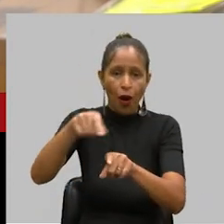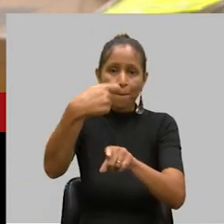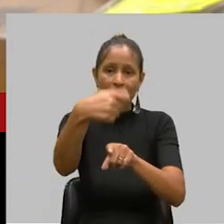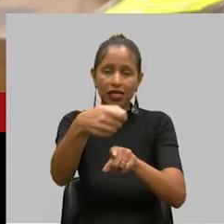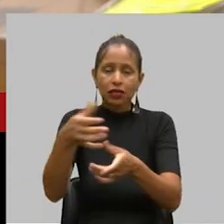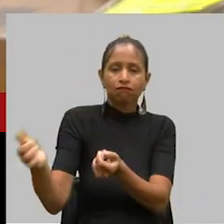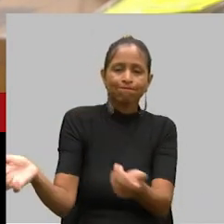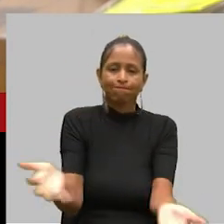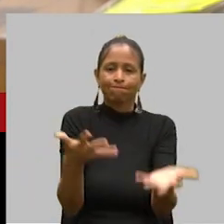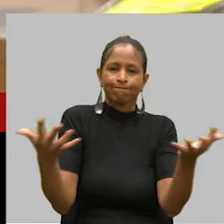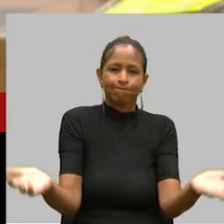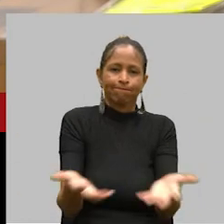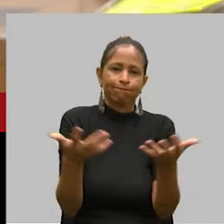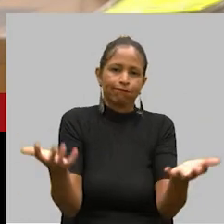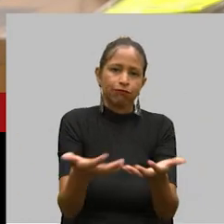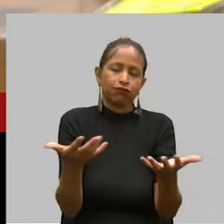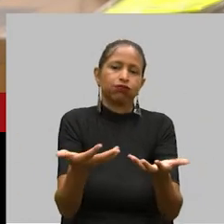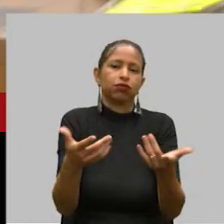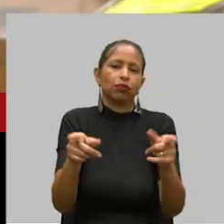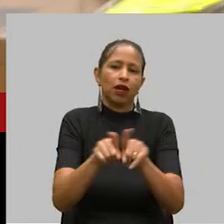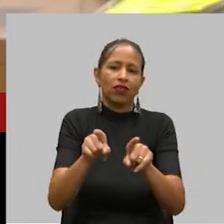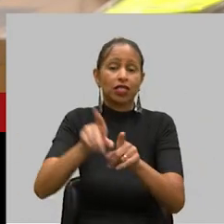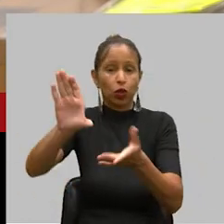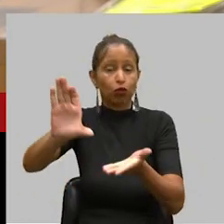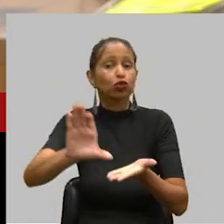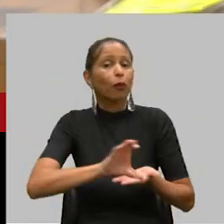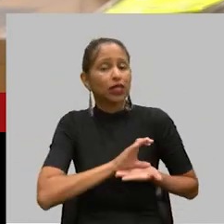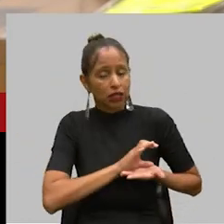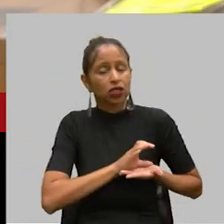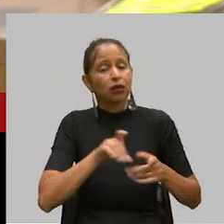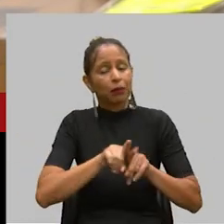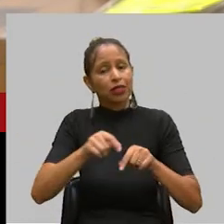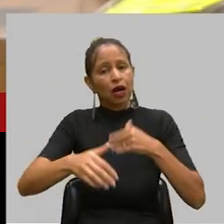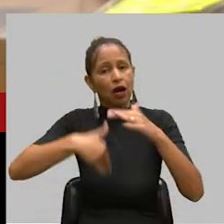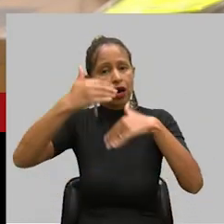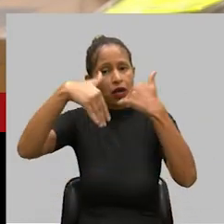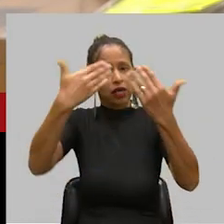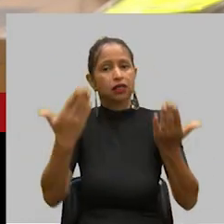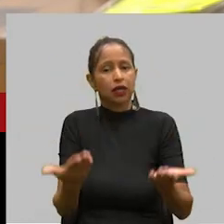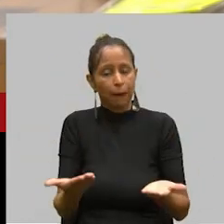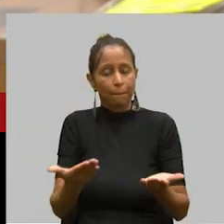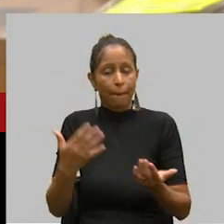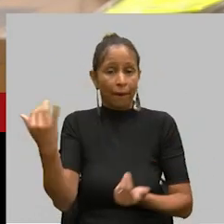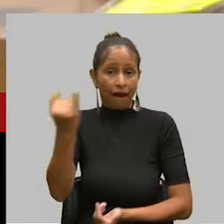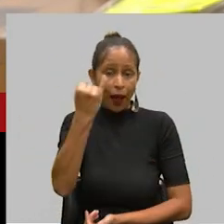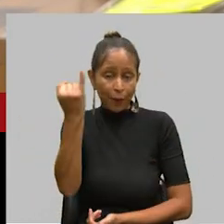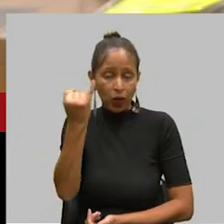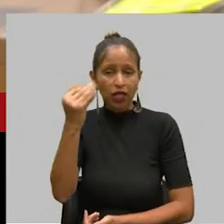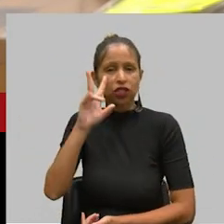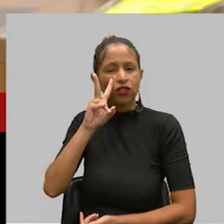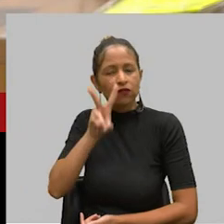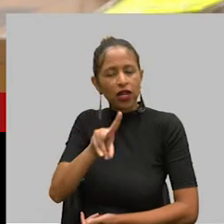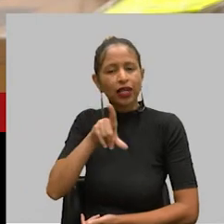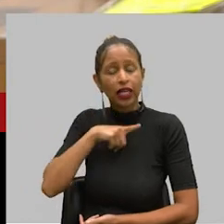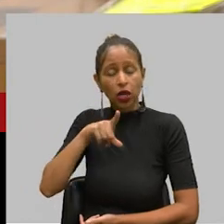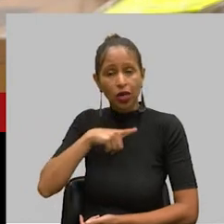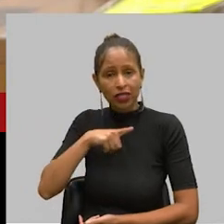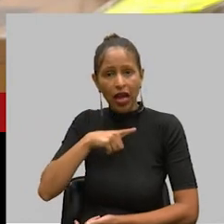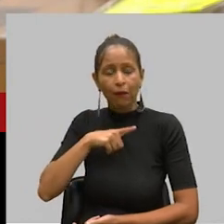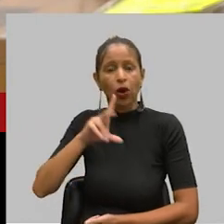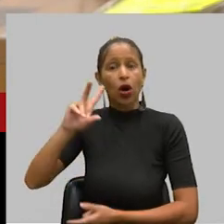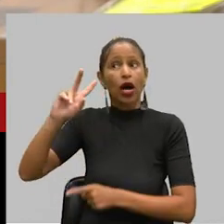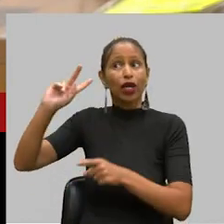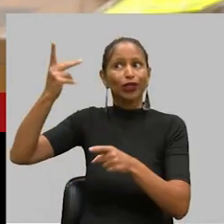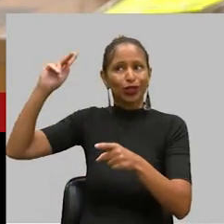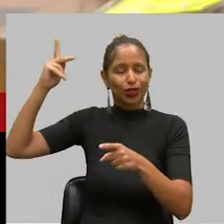incentivadas e subsidiadas para que isso eh possa crescer né é importante mencionar que nós temos historicamente